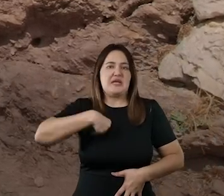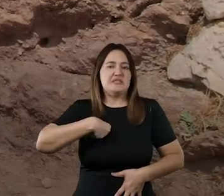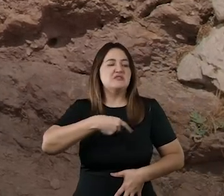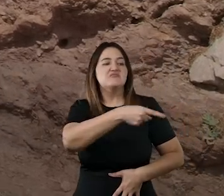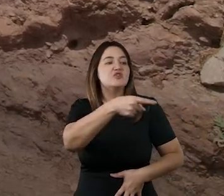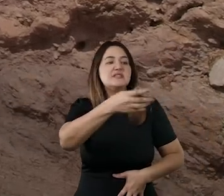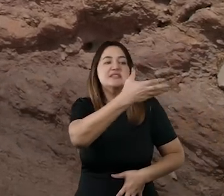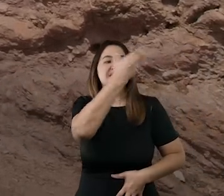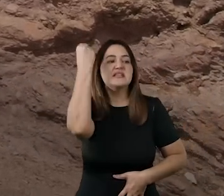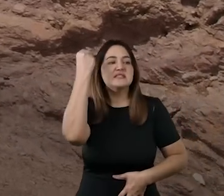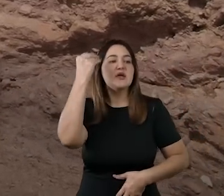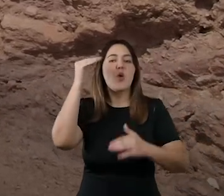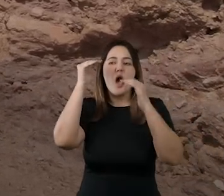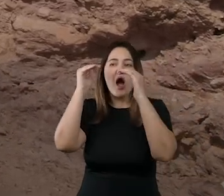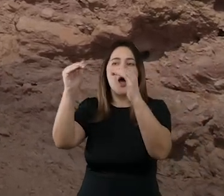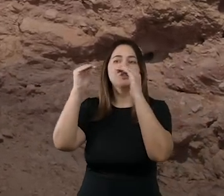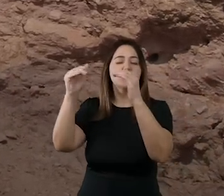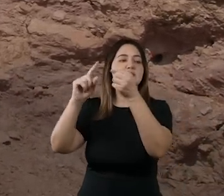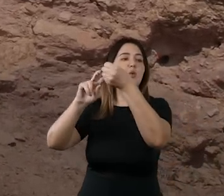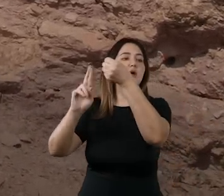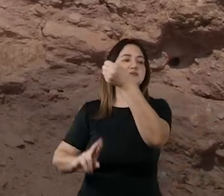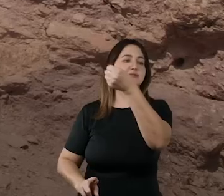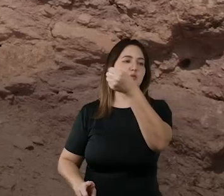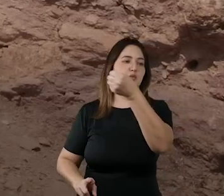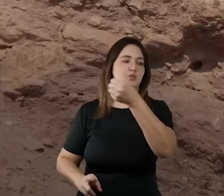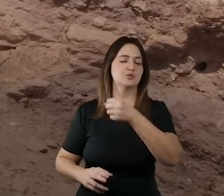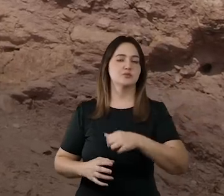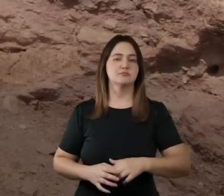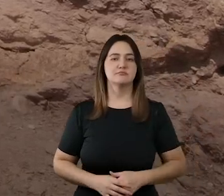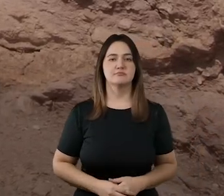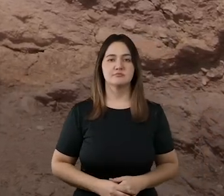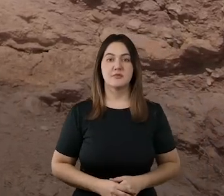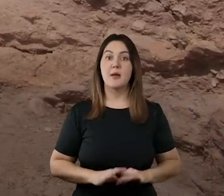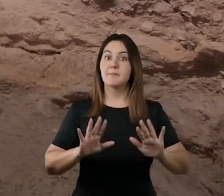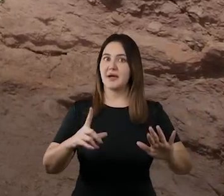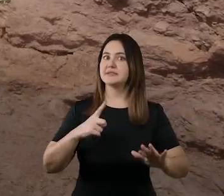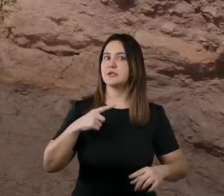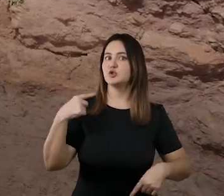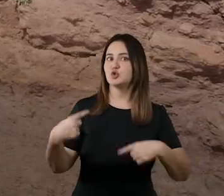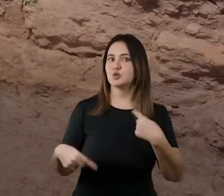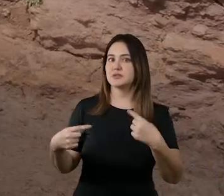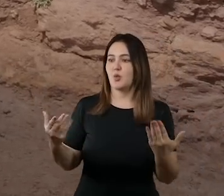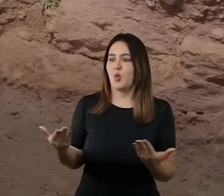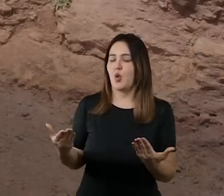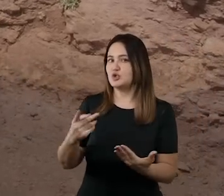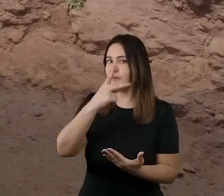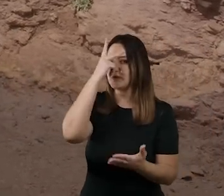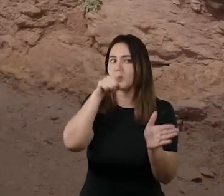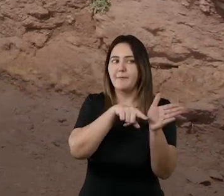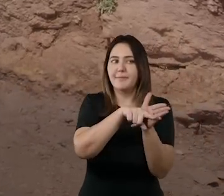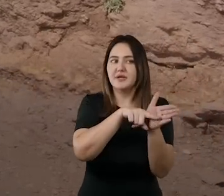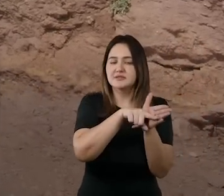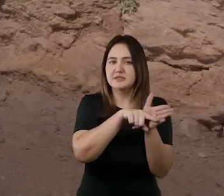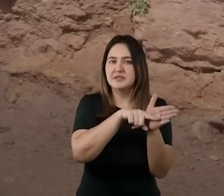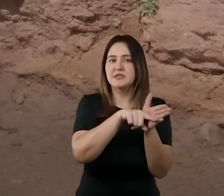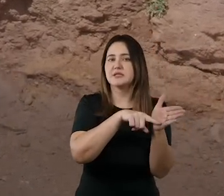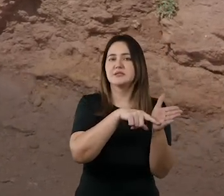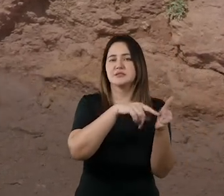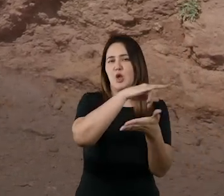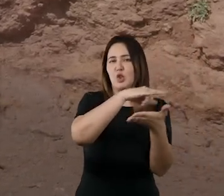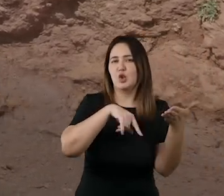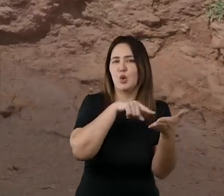a Zeus. Aí tem uma discussão entre os acadêmicos se Epimênides estava criticando o fato deles